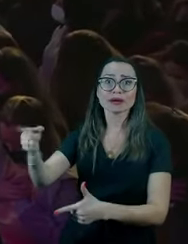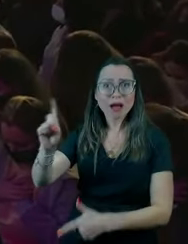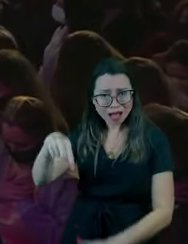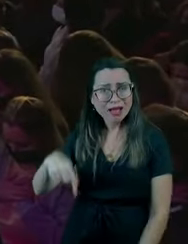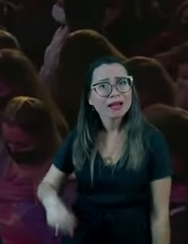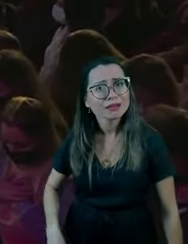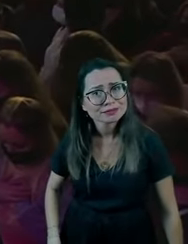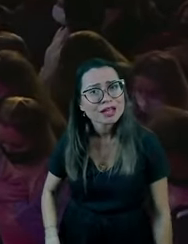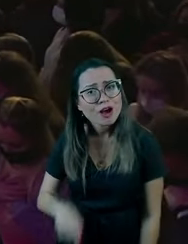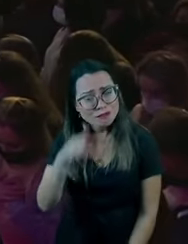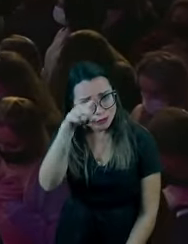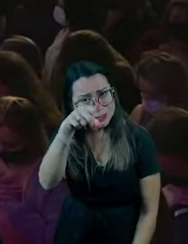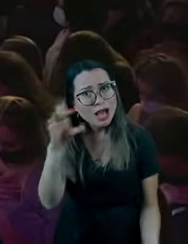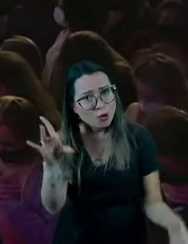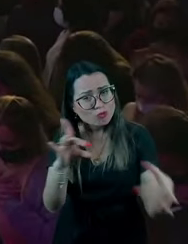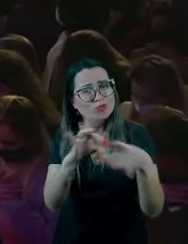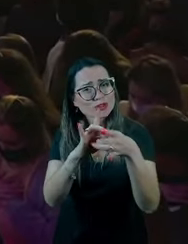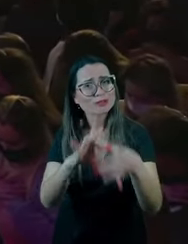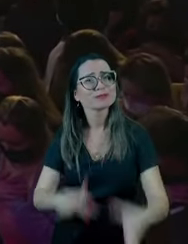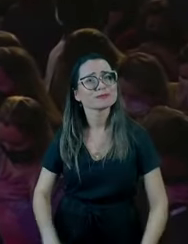Que vai conectar.